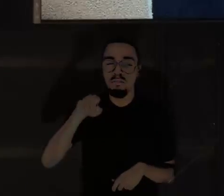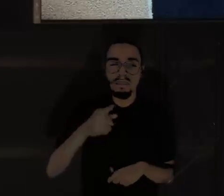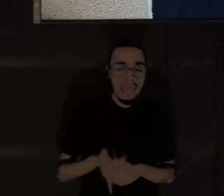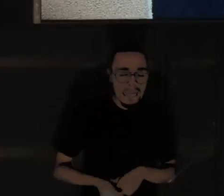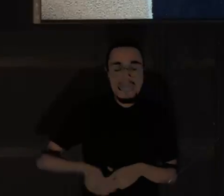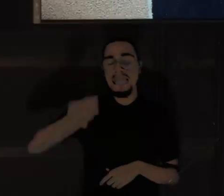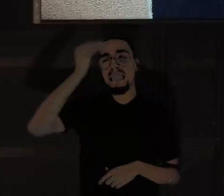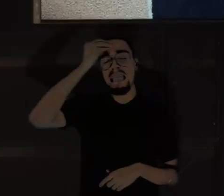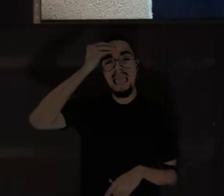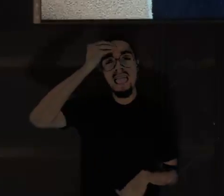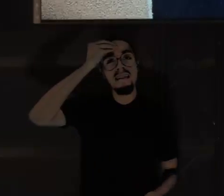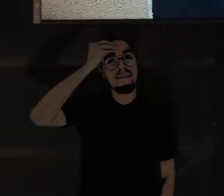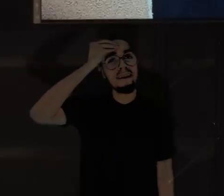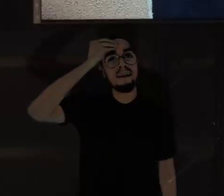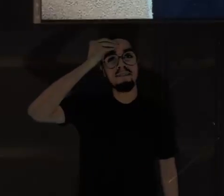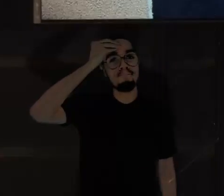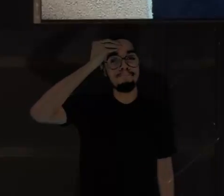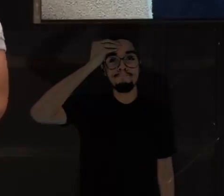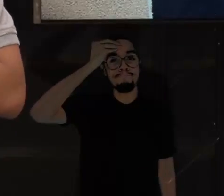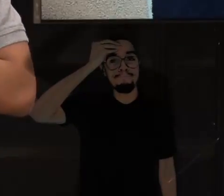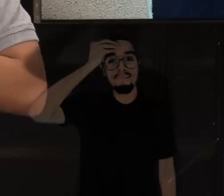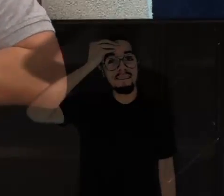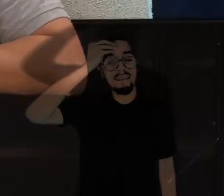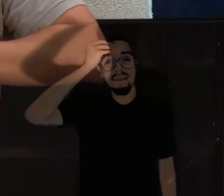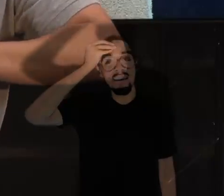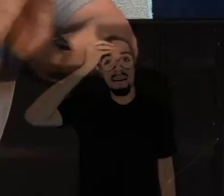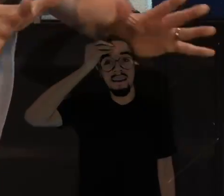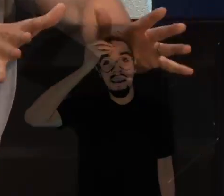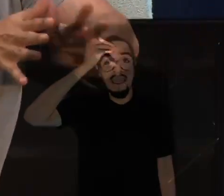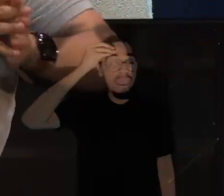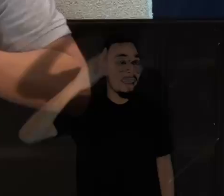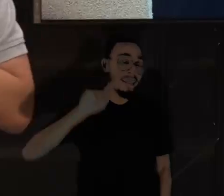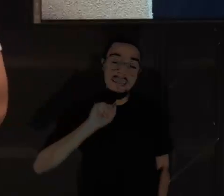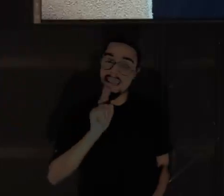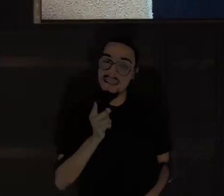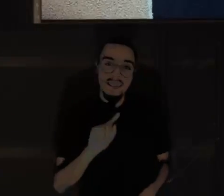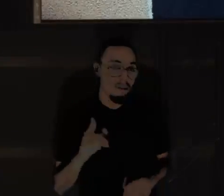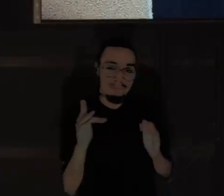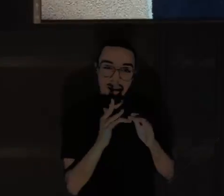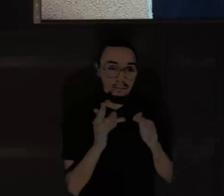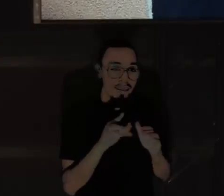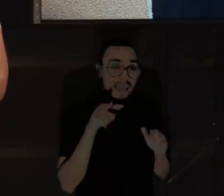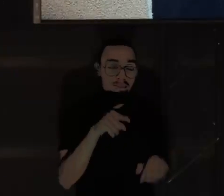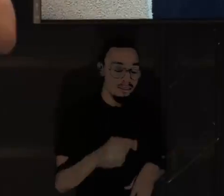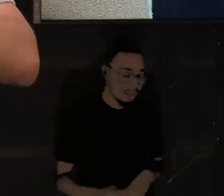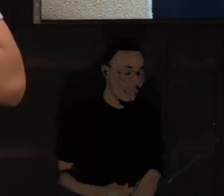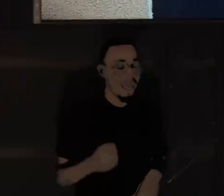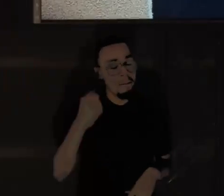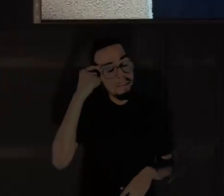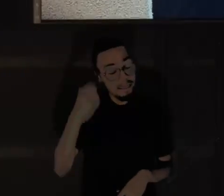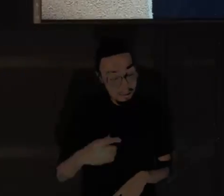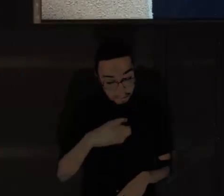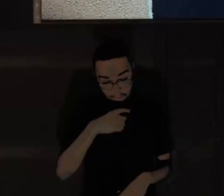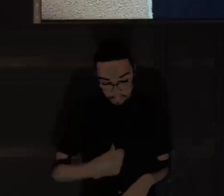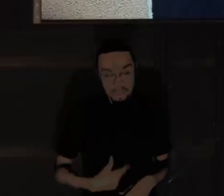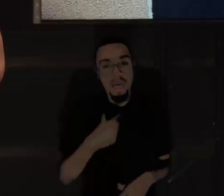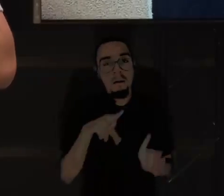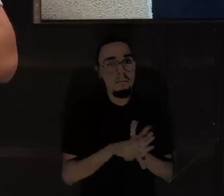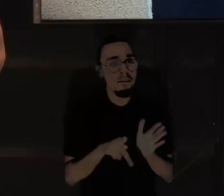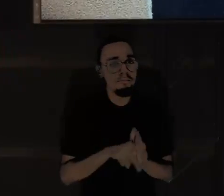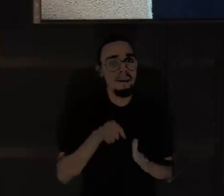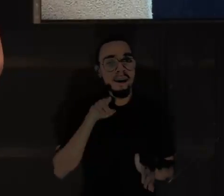palavra que não tem nada a ver com o que você pensa sobre você. Se você nasceu no orfanato, se você